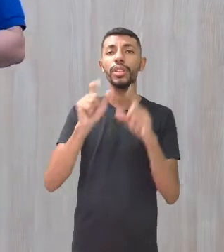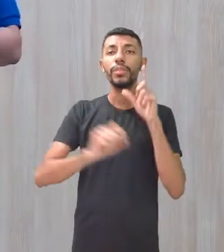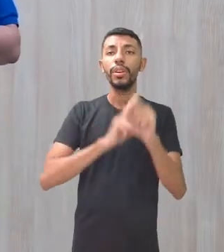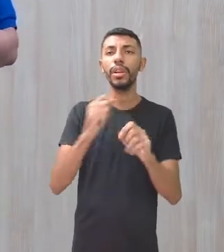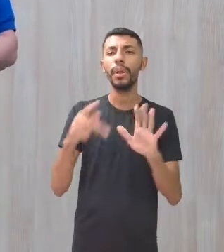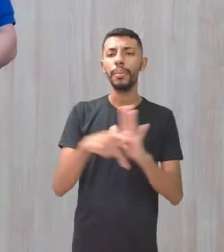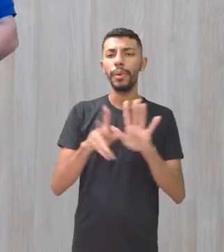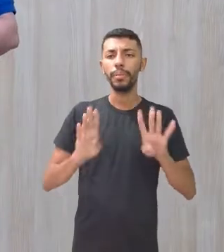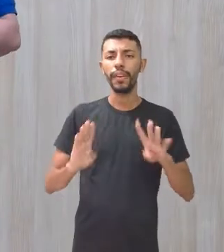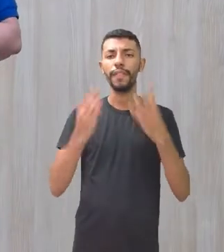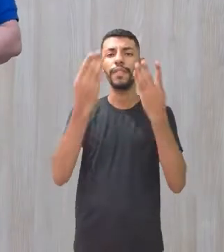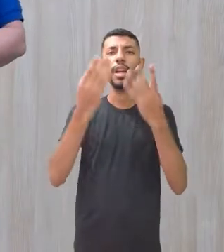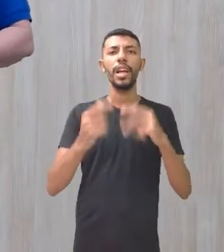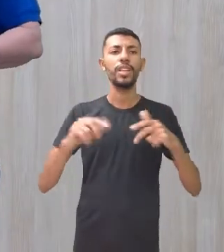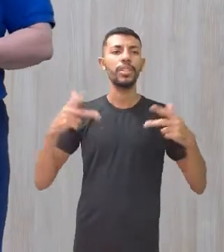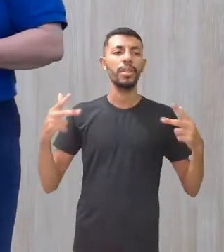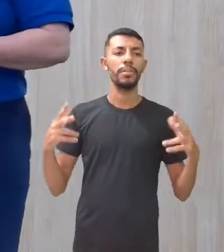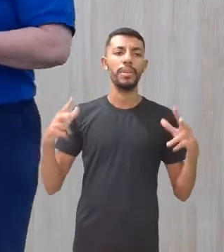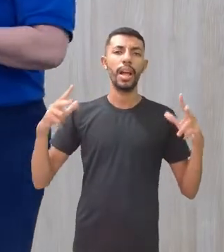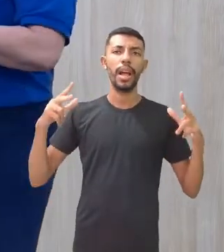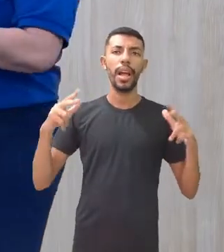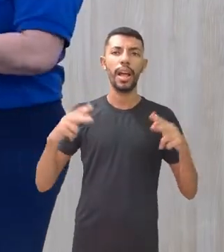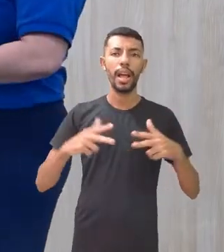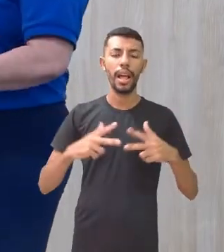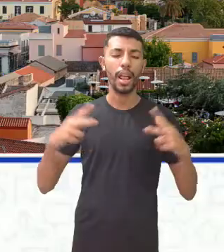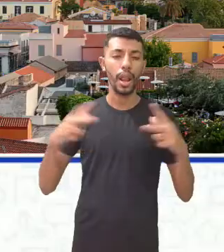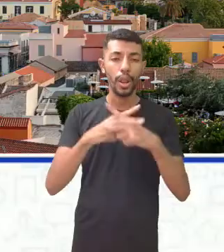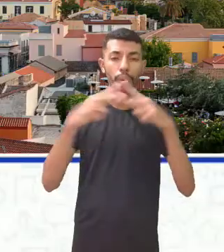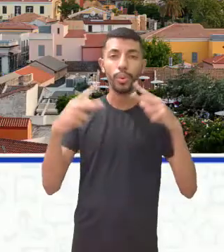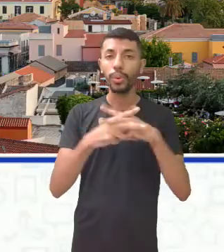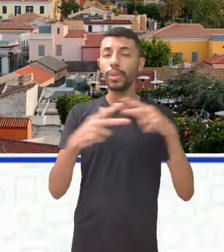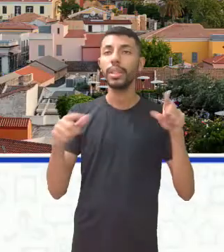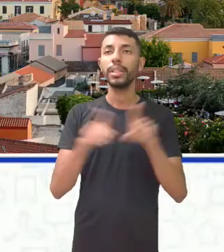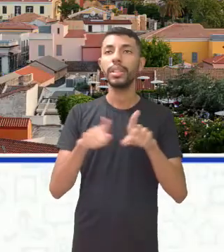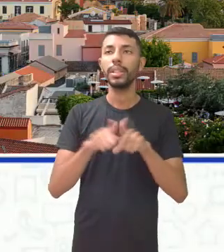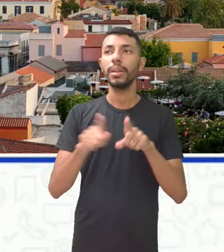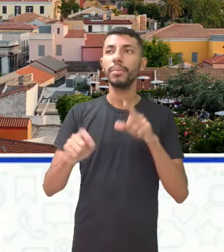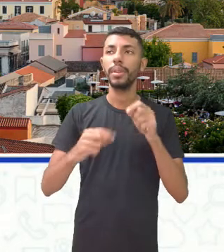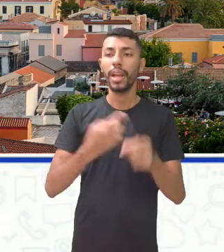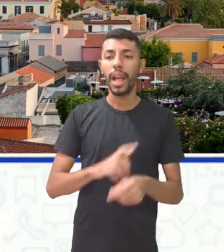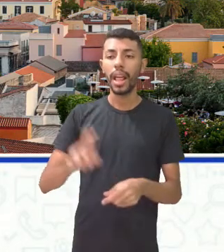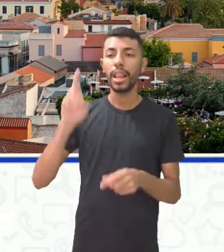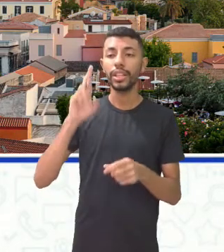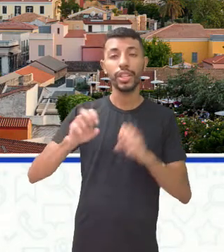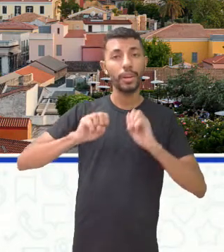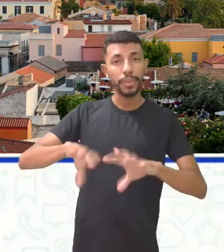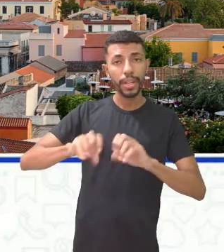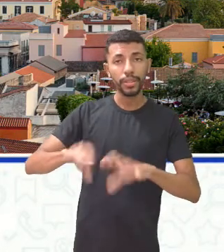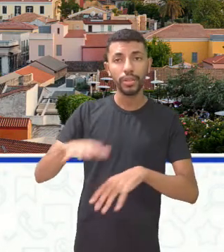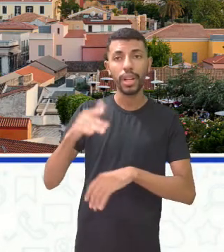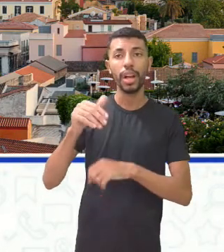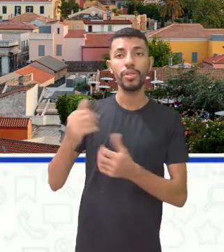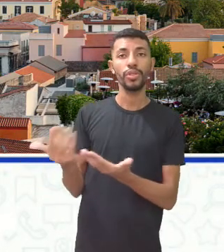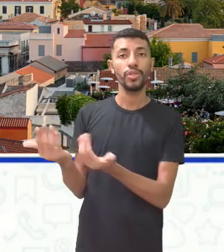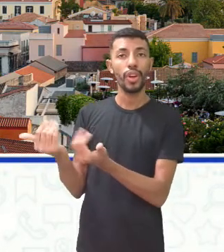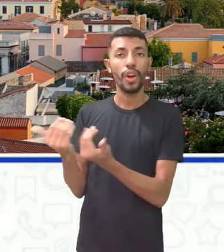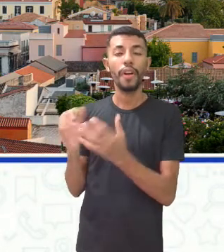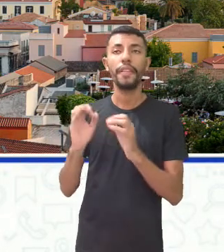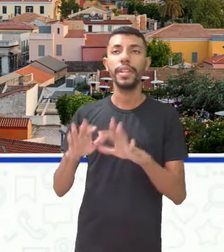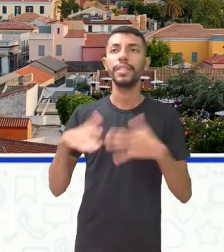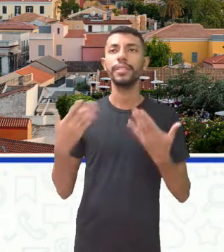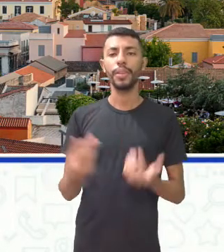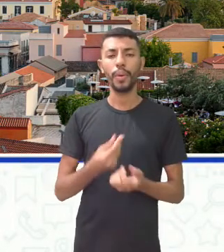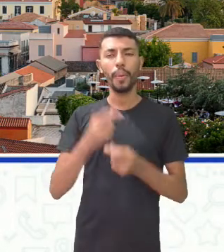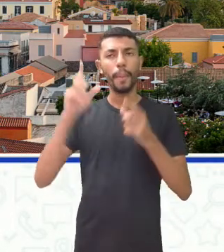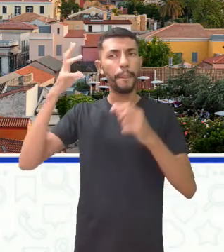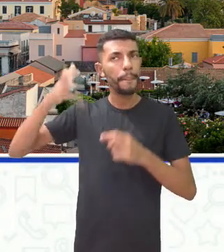as festas, para as lutas, para os cultos, né, para a religião, para a educação dos jovens. Então, essa música estava presente na vida